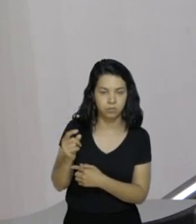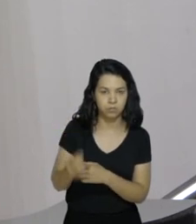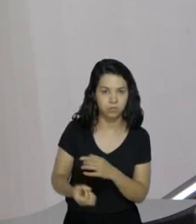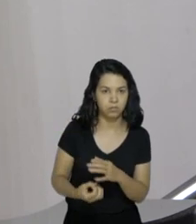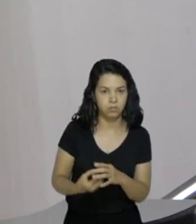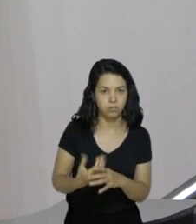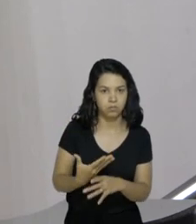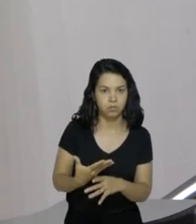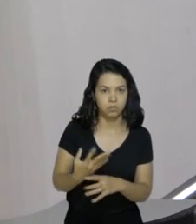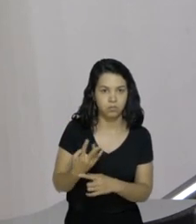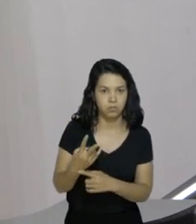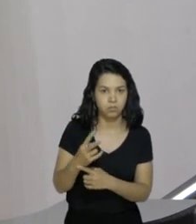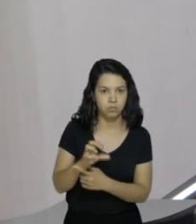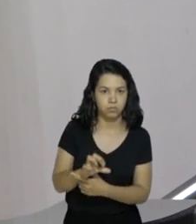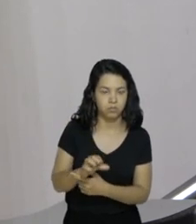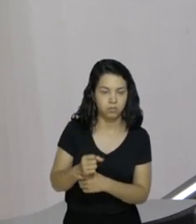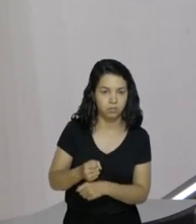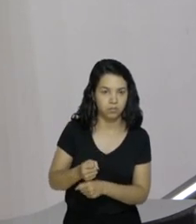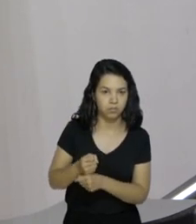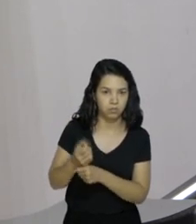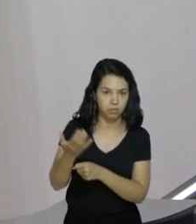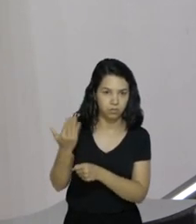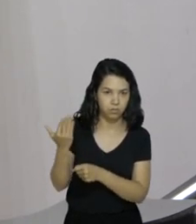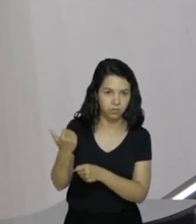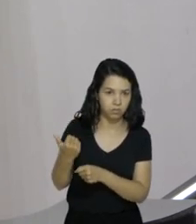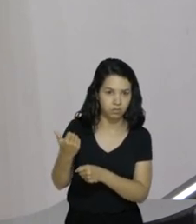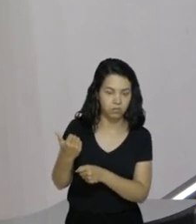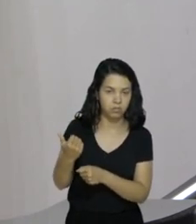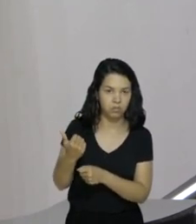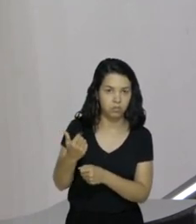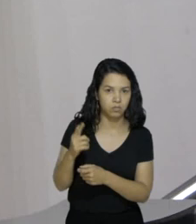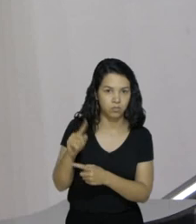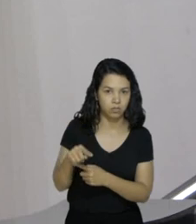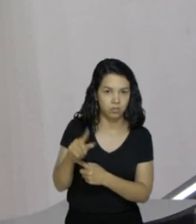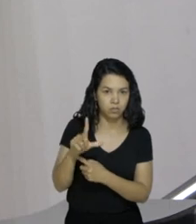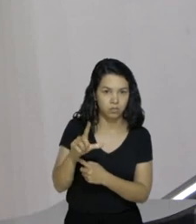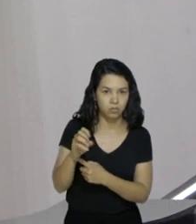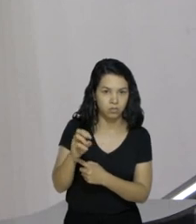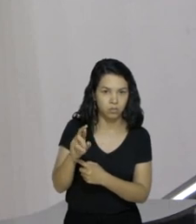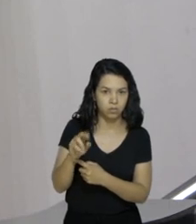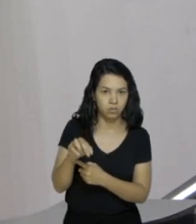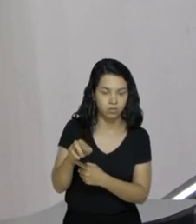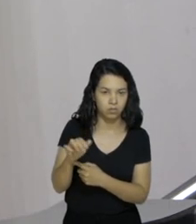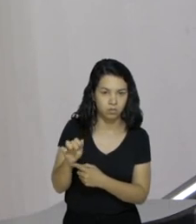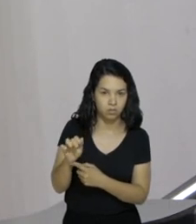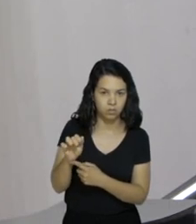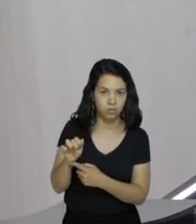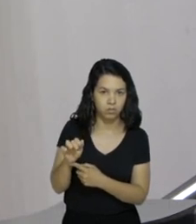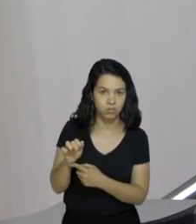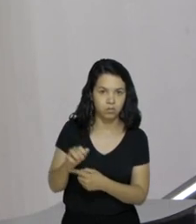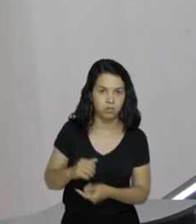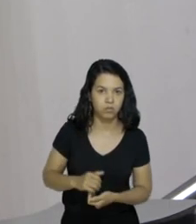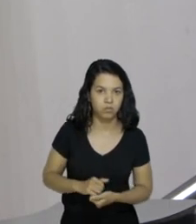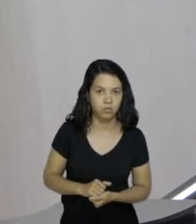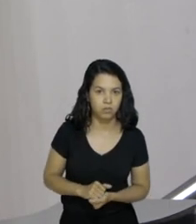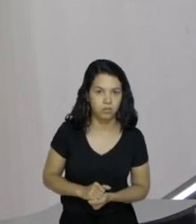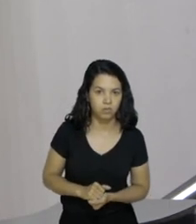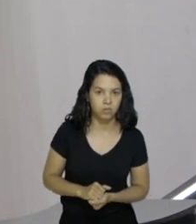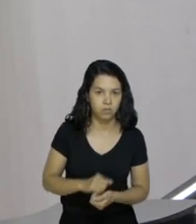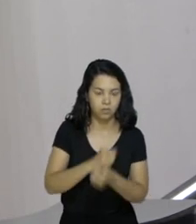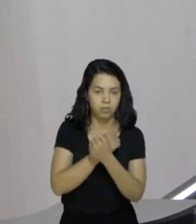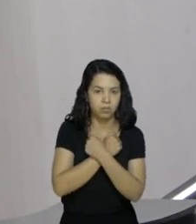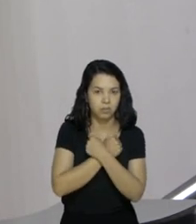portanto, há 29 anos, que eu estou falando de Lorena Maria Caramori Bolzani. E ao